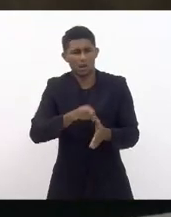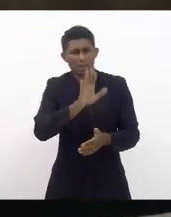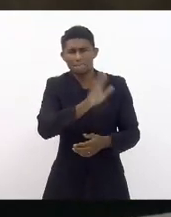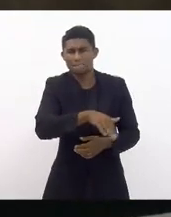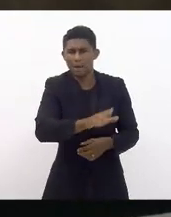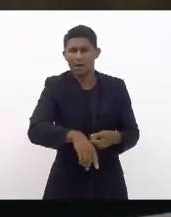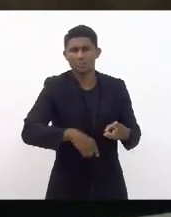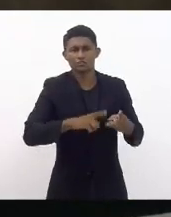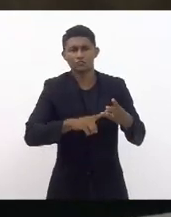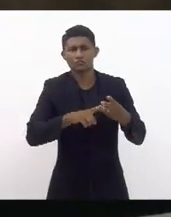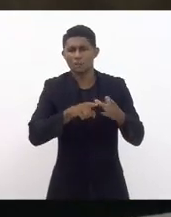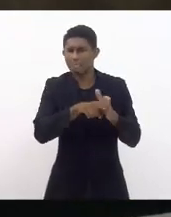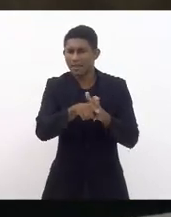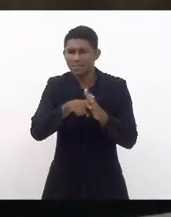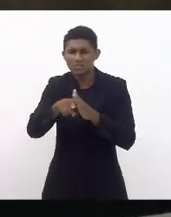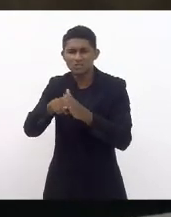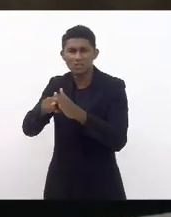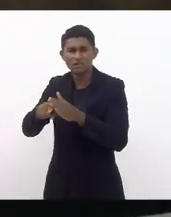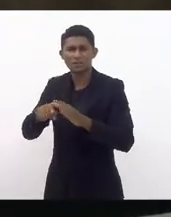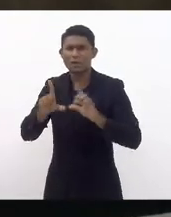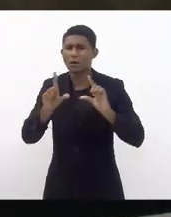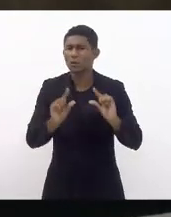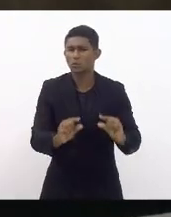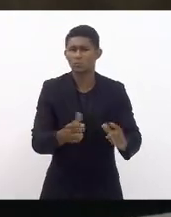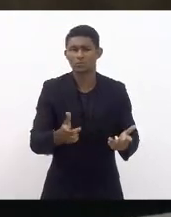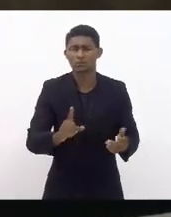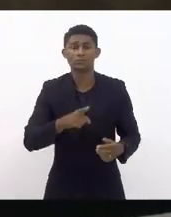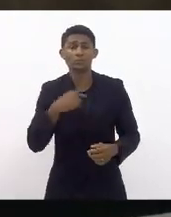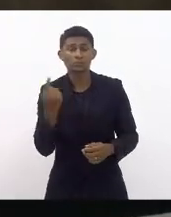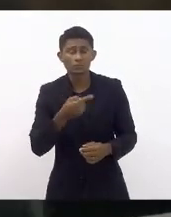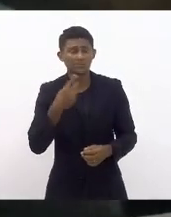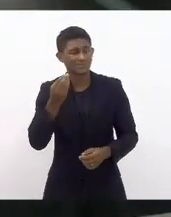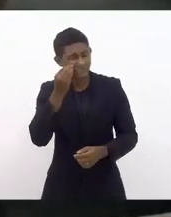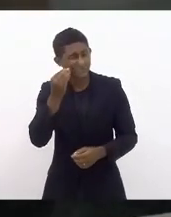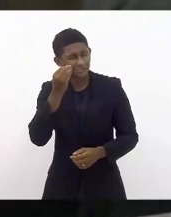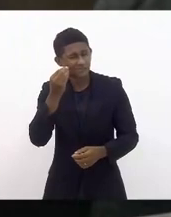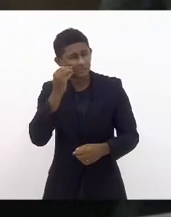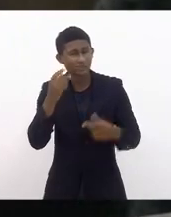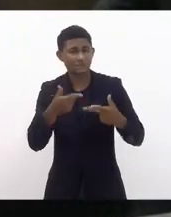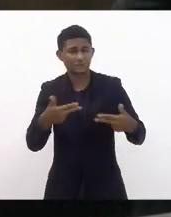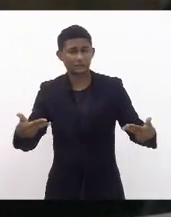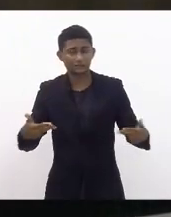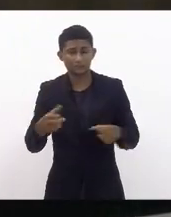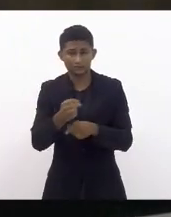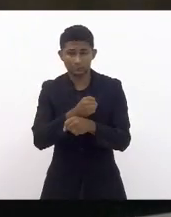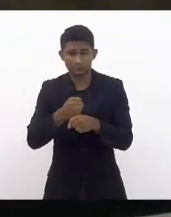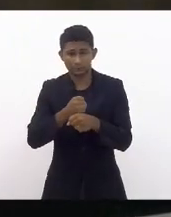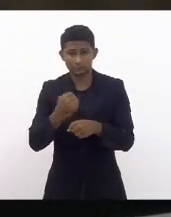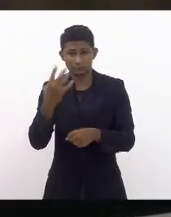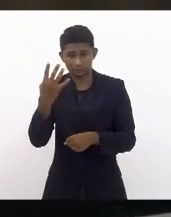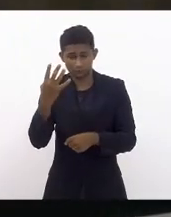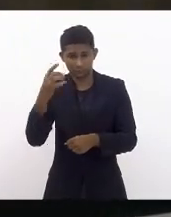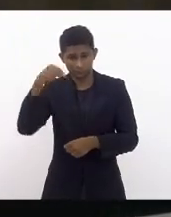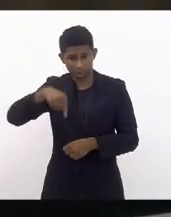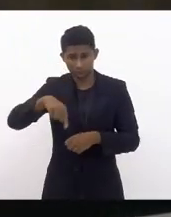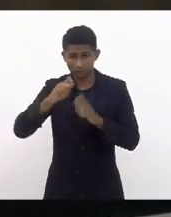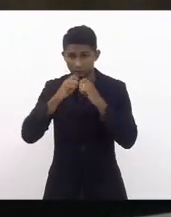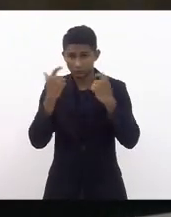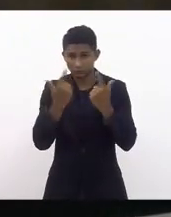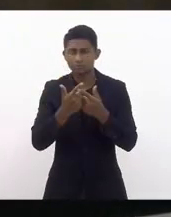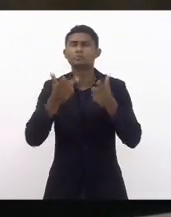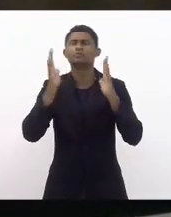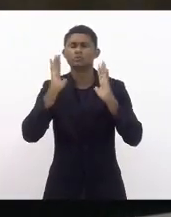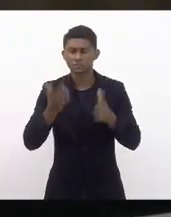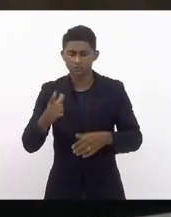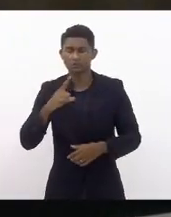extensão. A gente apostou em vários caminhos. Há 4 anos, essa casa disponibiliza mais de